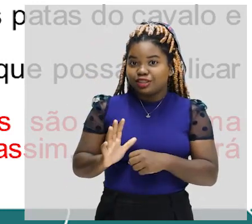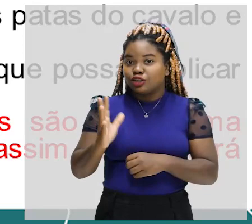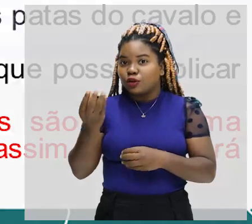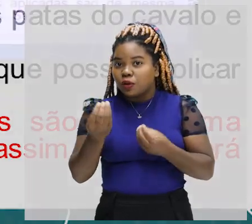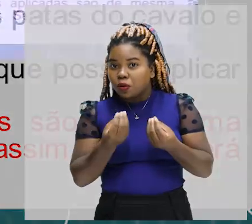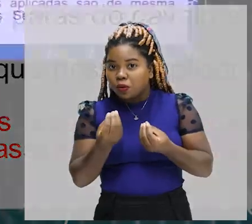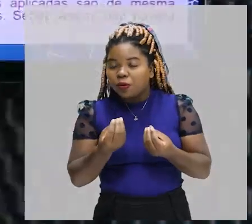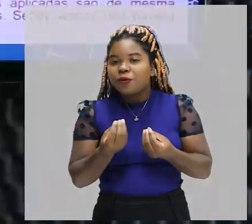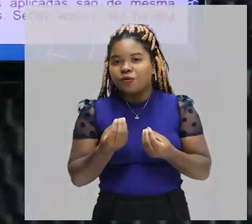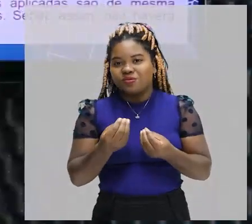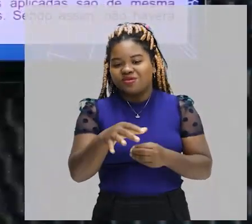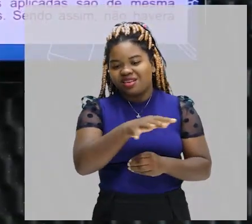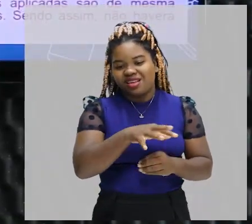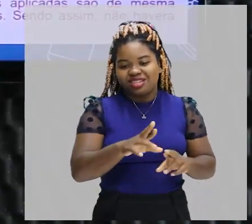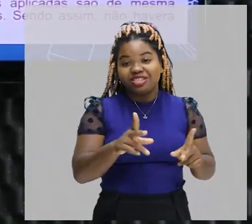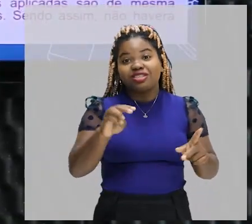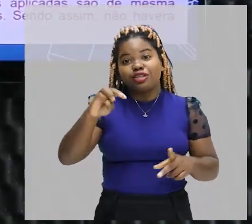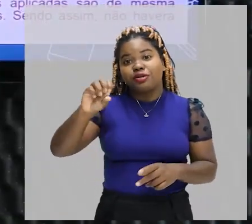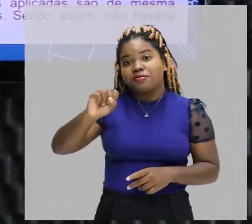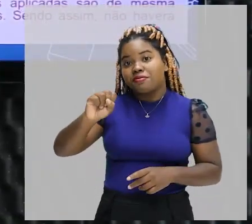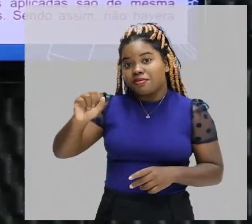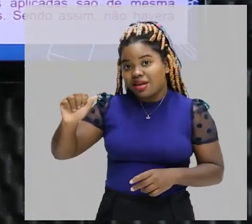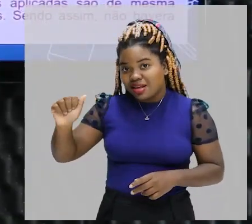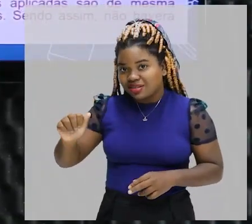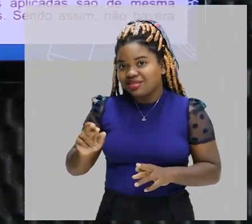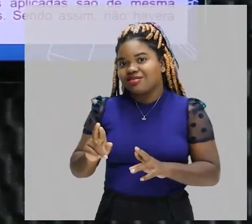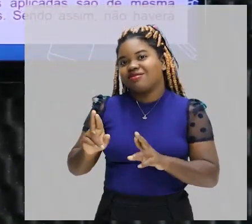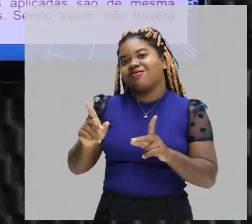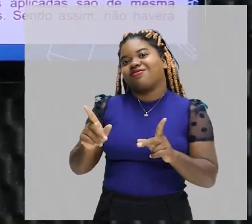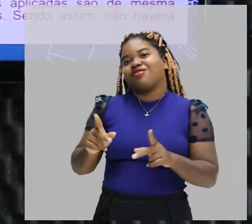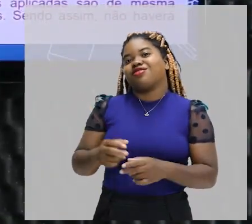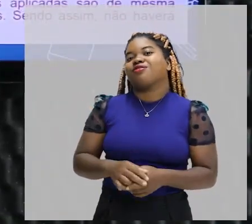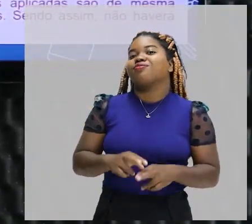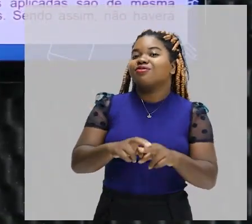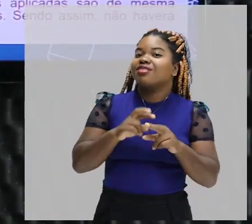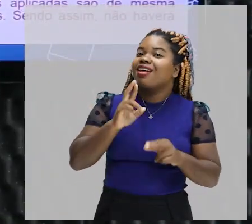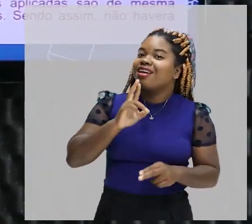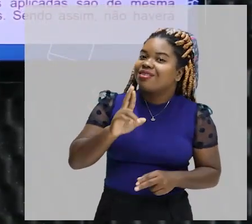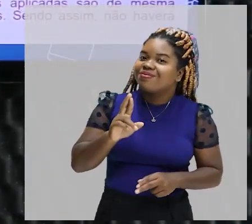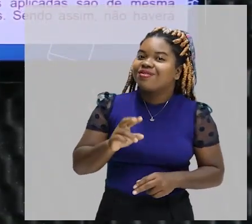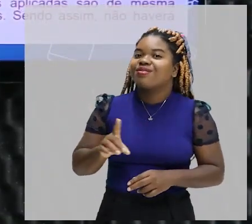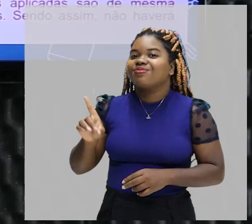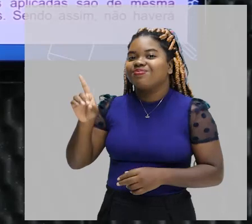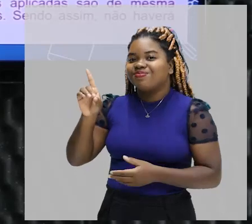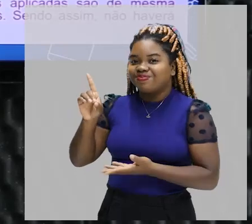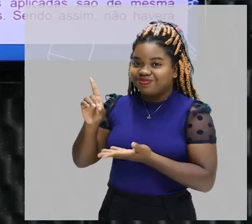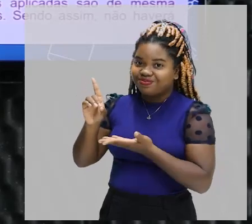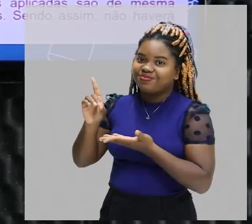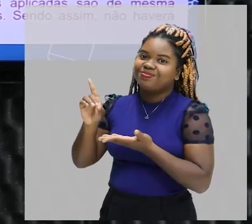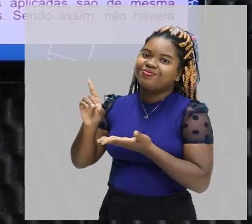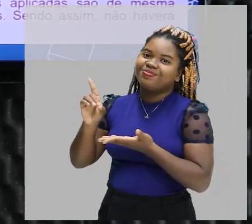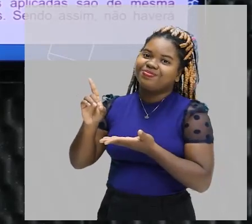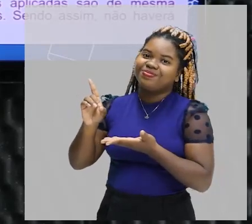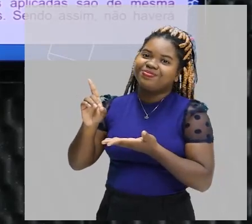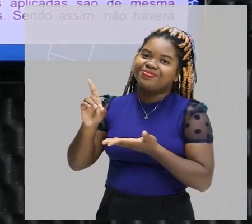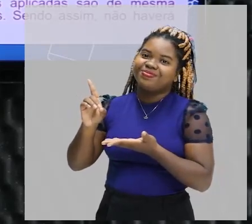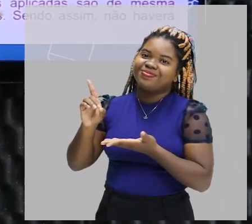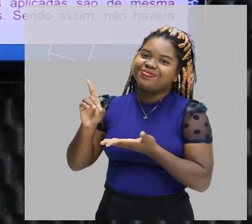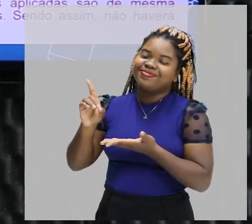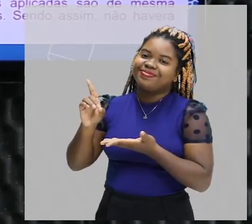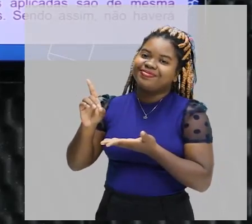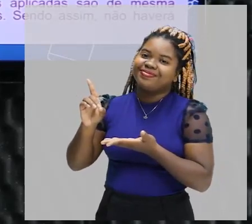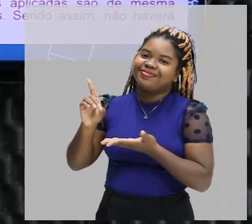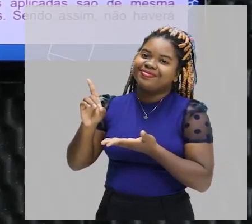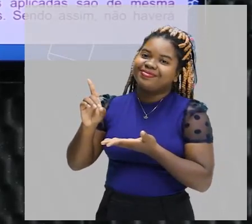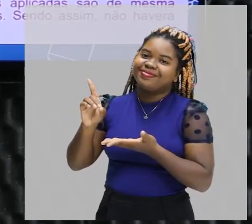em corpos distintos, tá ok? Então por isso que a resposta é a letra D, certo? O corpo ele vai se movimentar, quer dizer, o conjunto